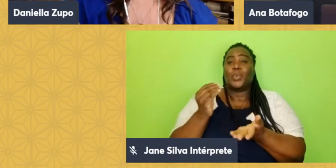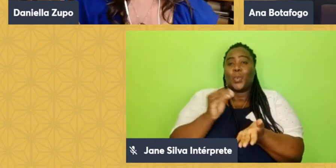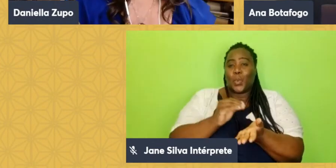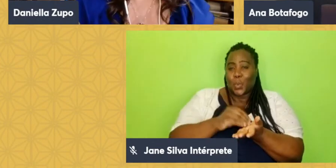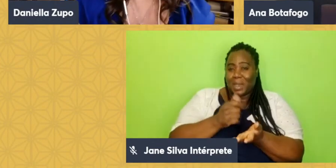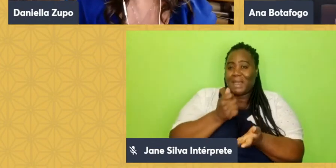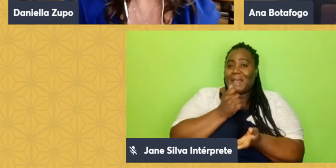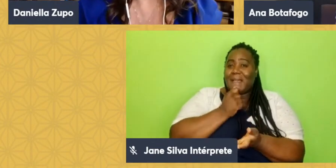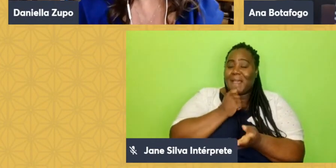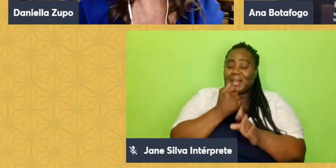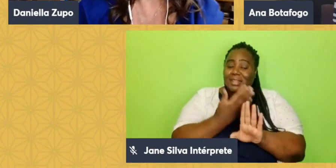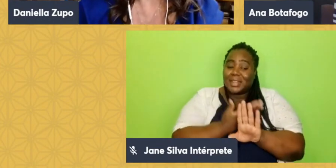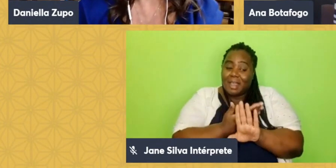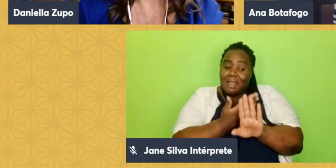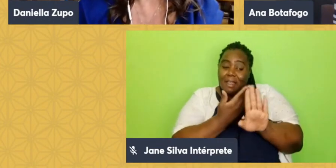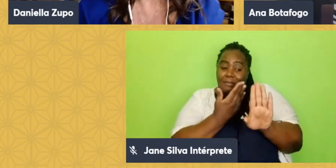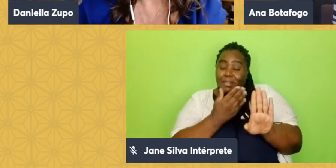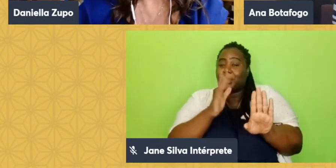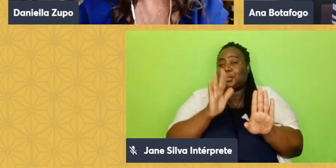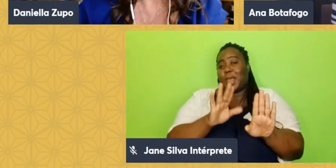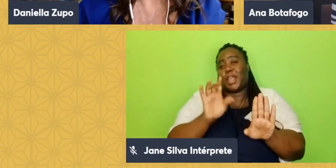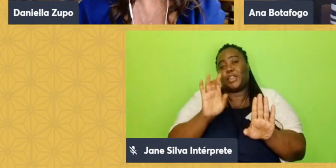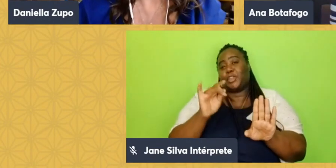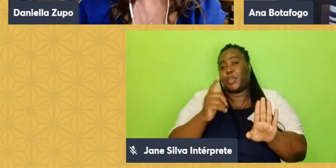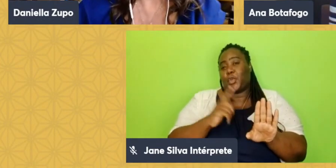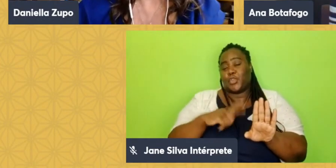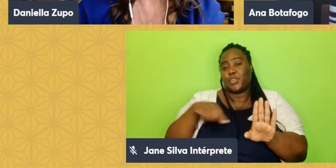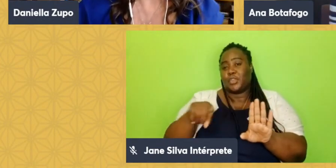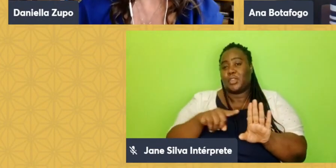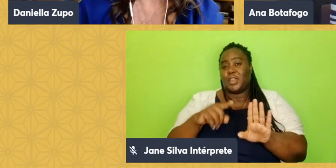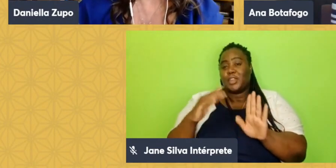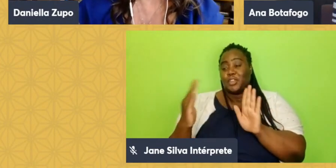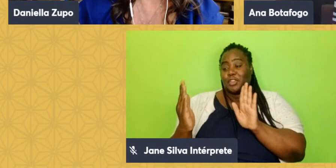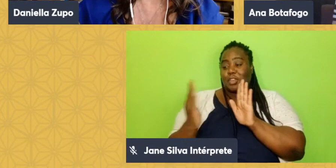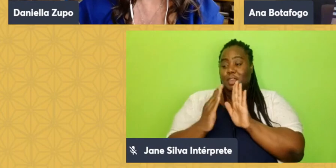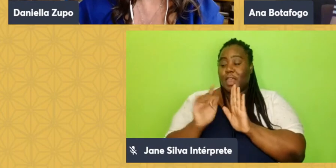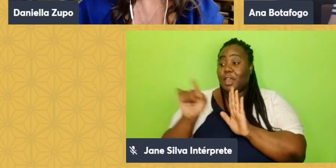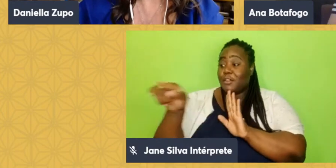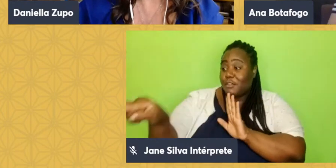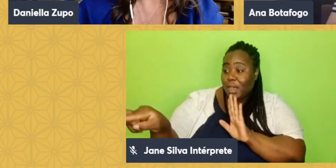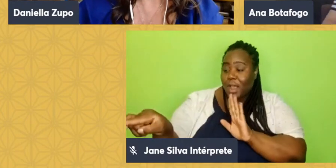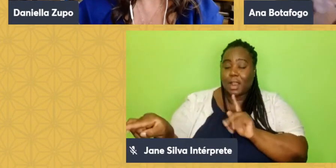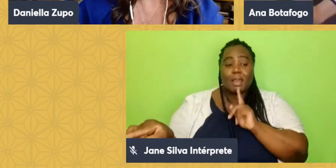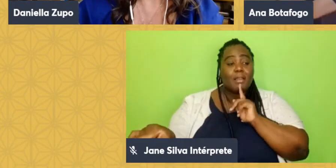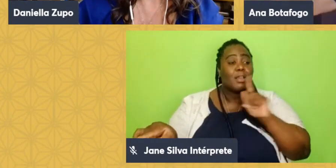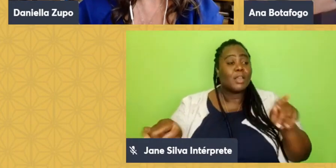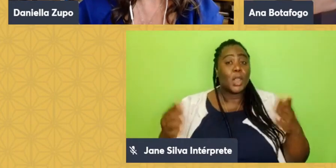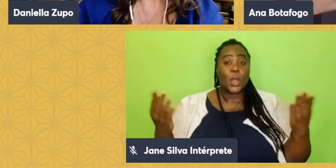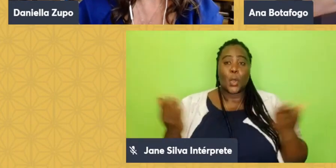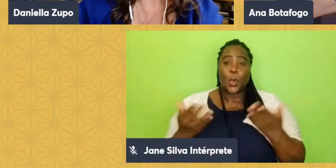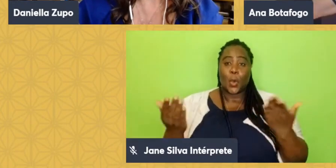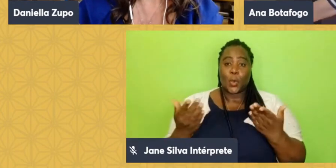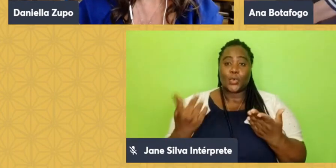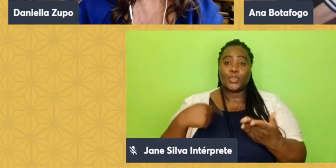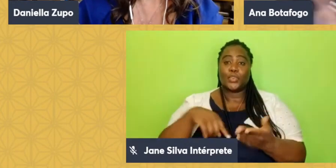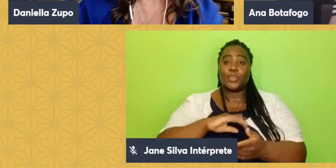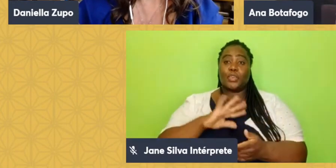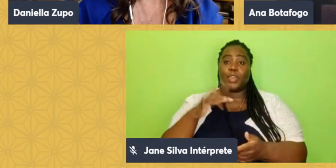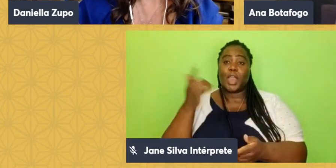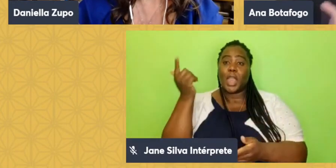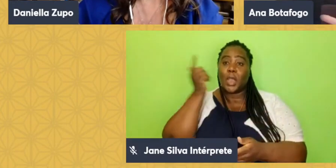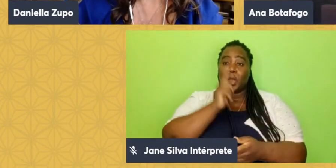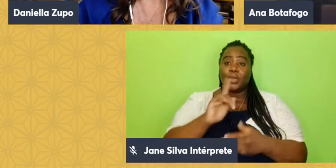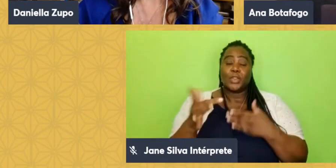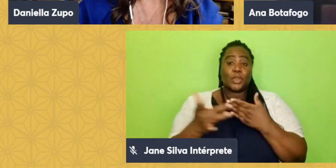certa distância mas só o fato de você chegar perto apontar Hoje em dia a gente já consegue